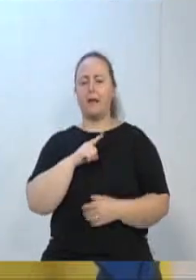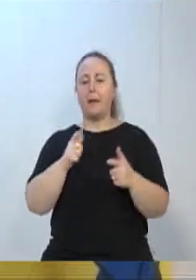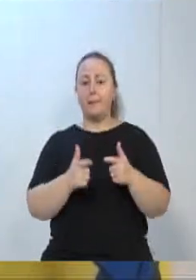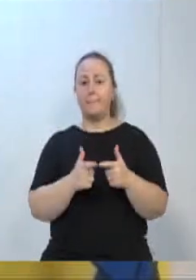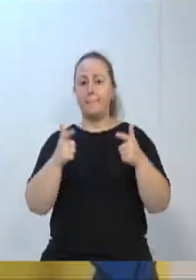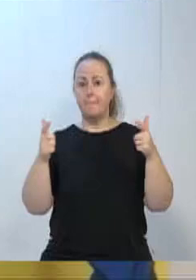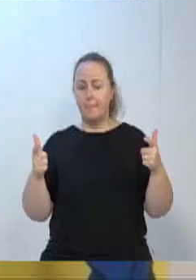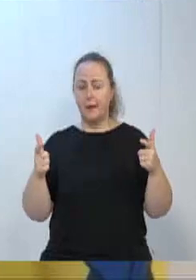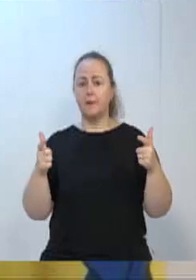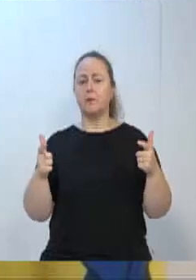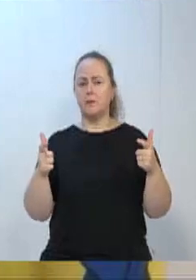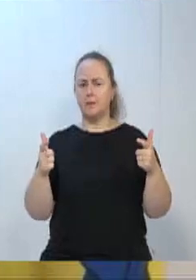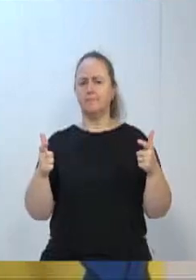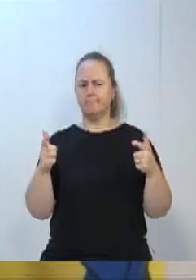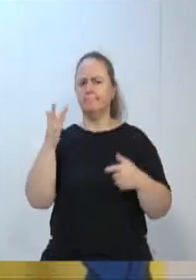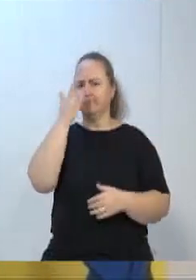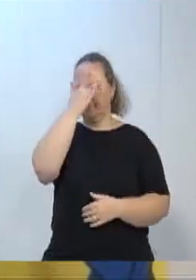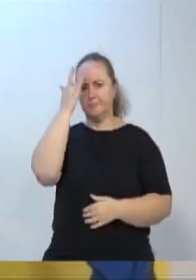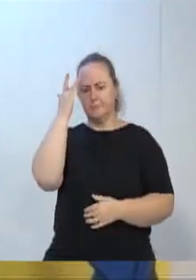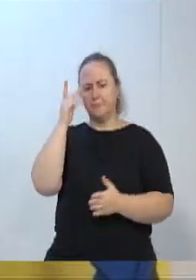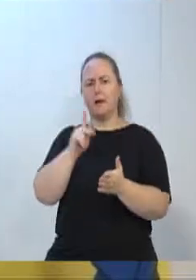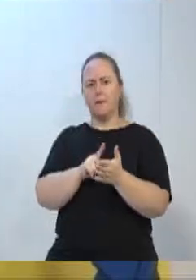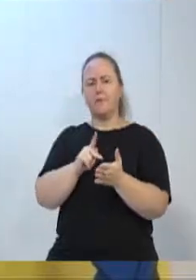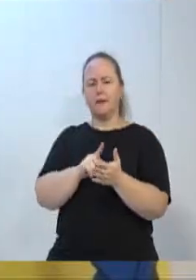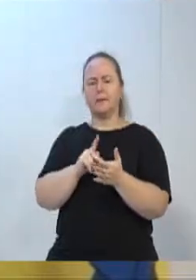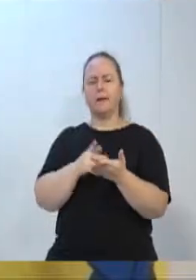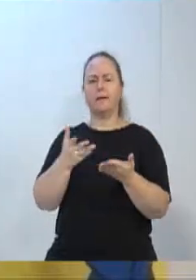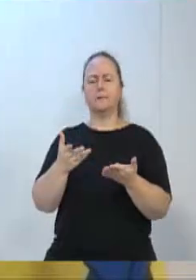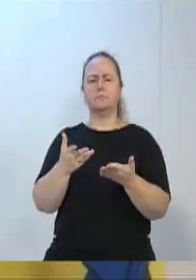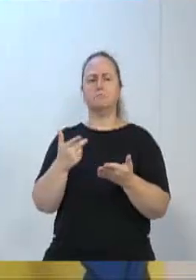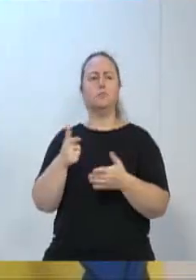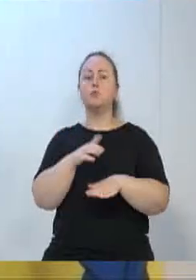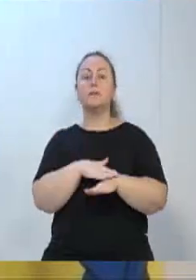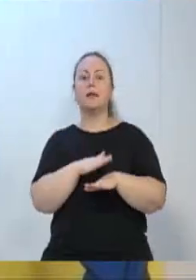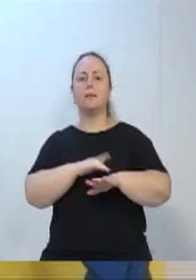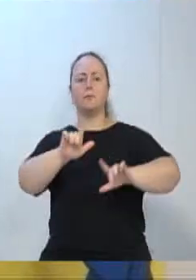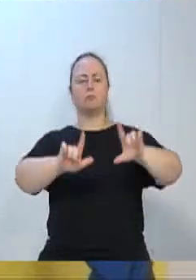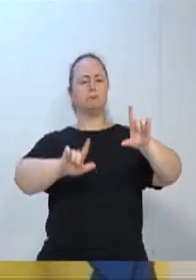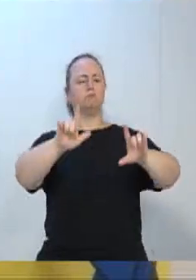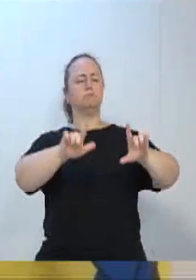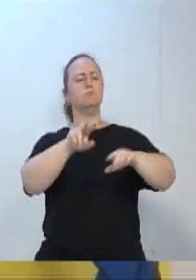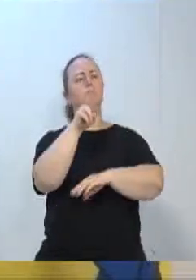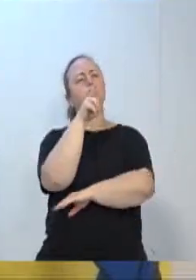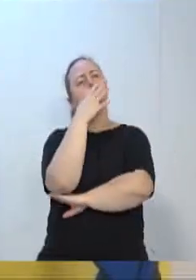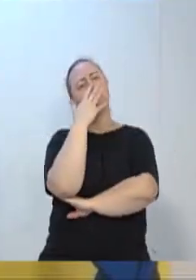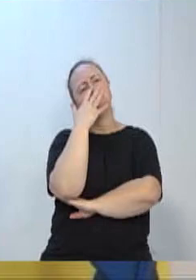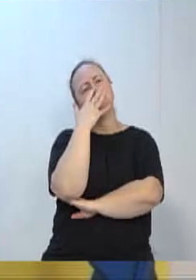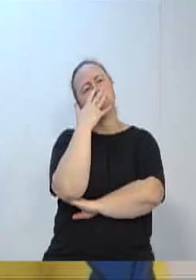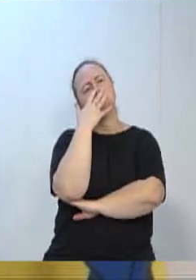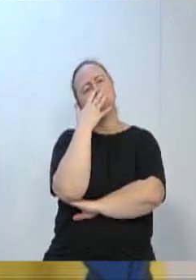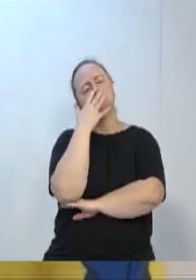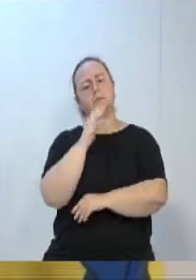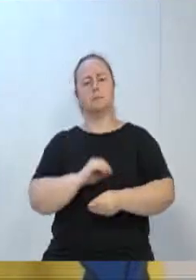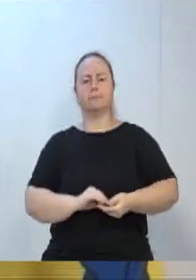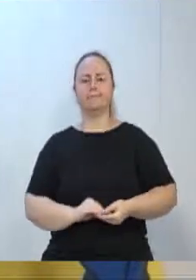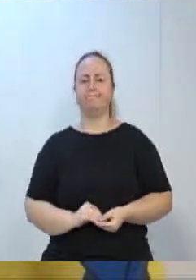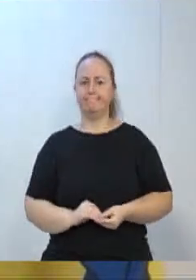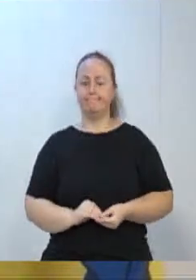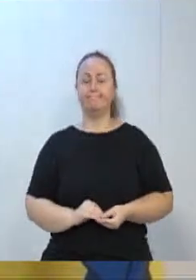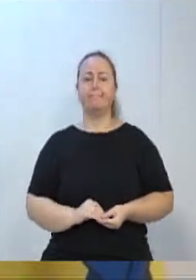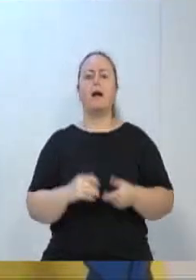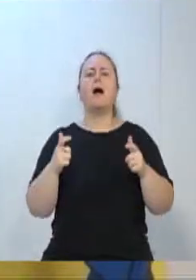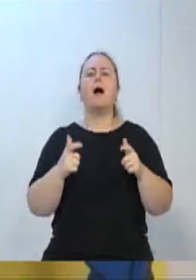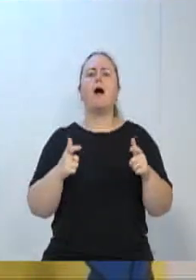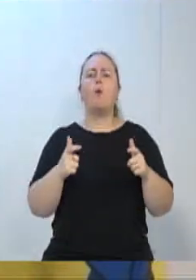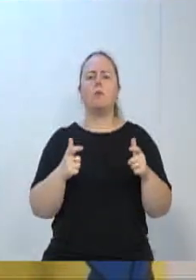não tem tempo para ficar vendo uma TVL, não tem tempo para acompanhar o trabalho direto dos vereadores, e elas se atualizam na